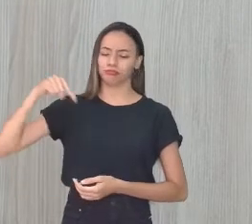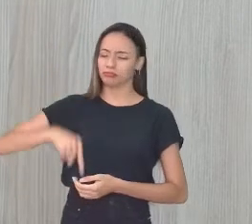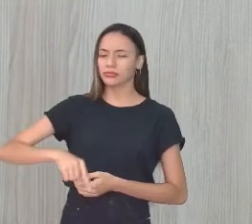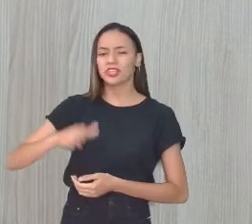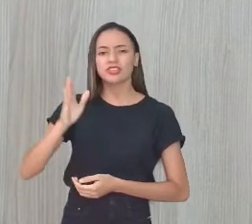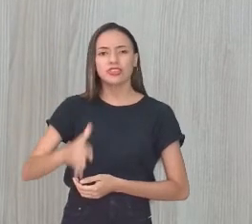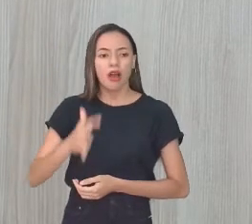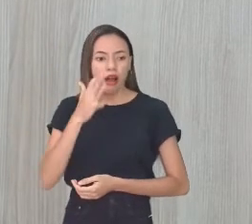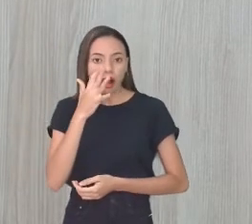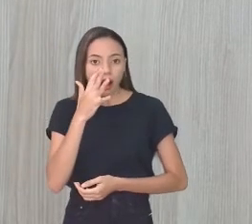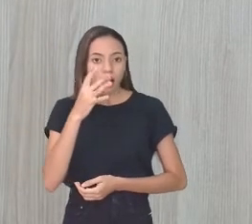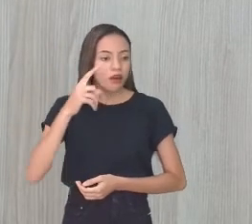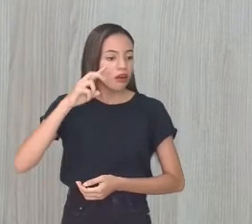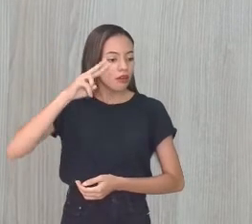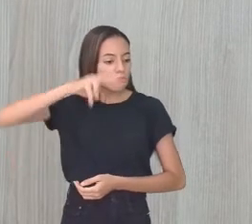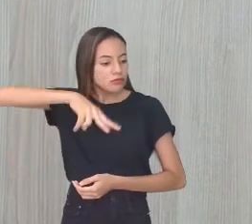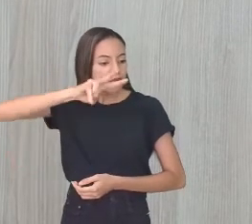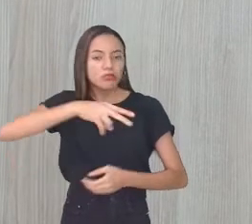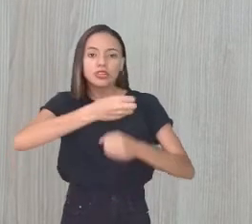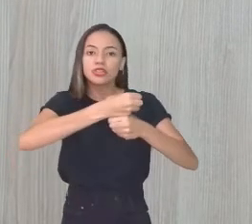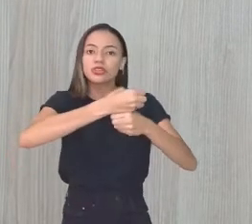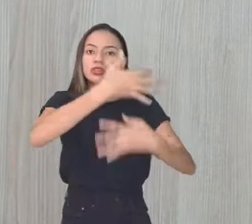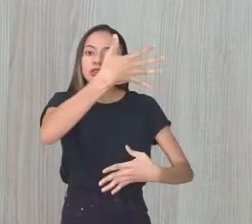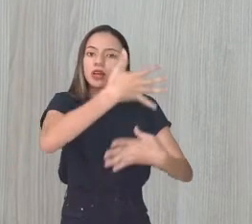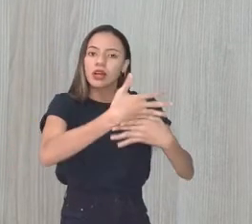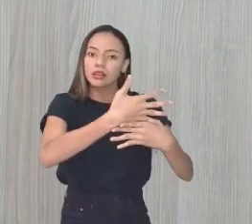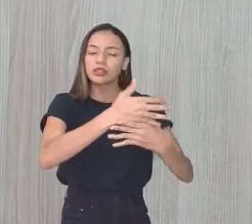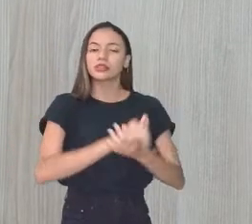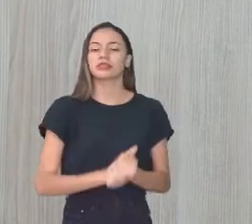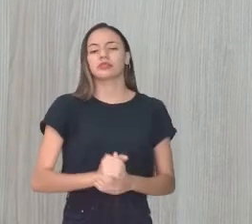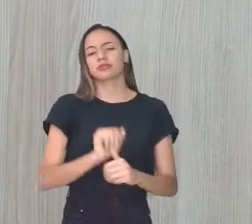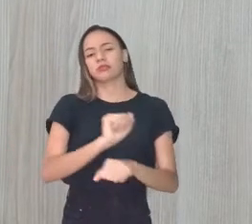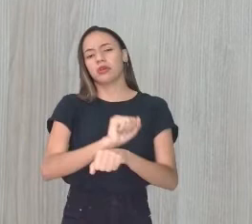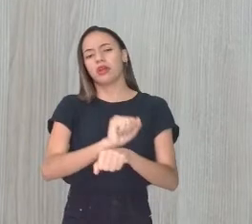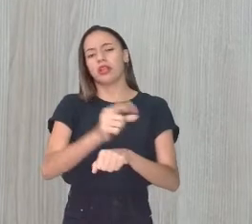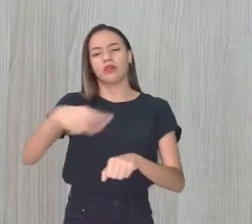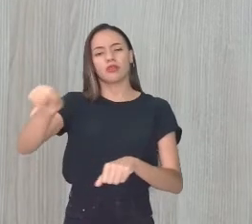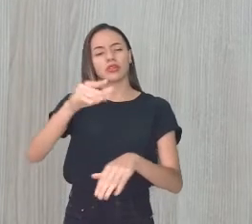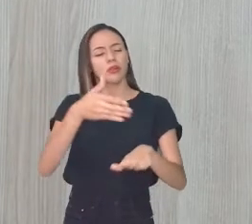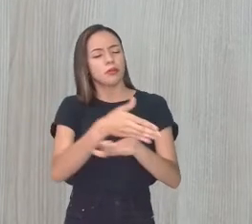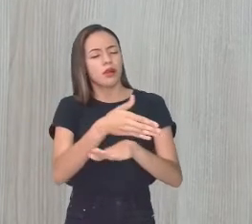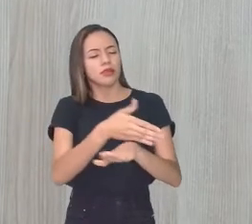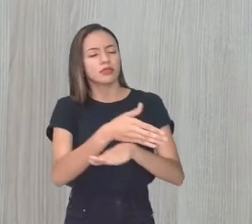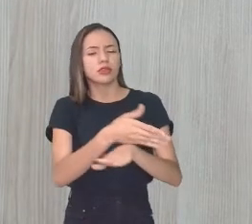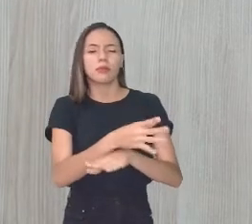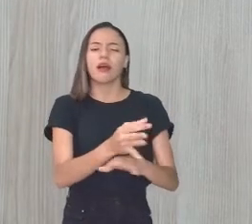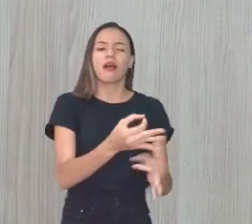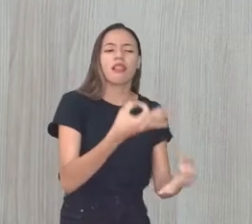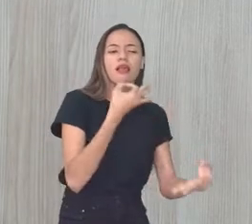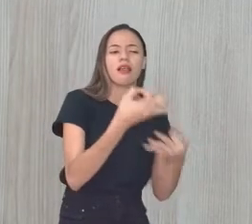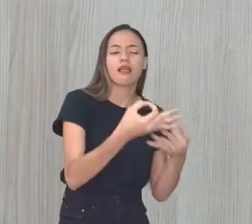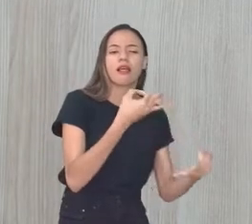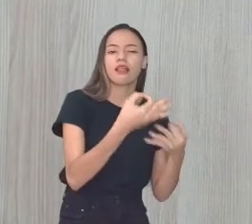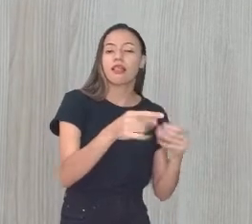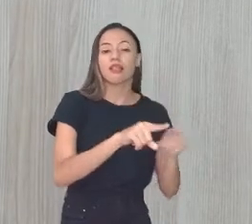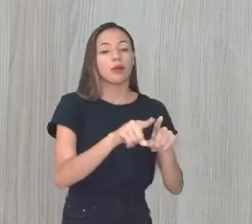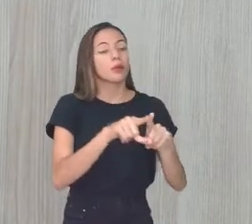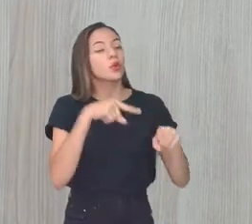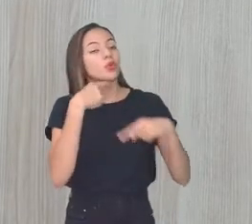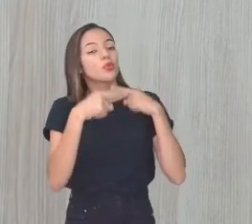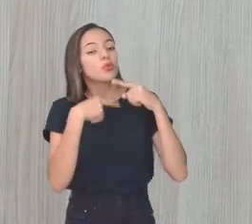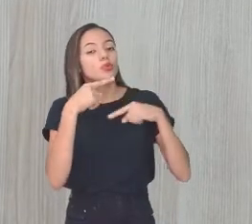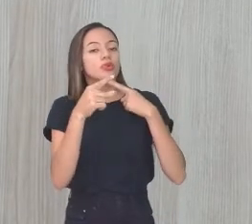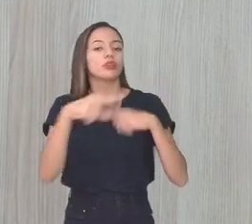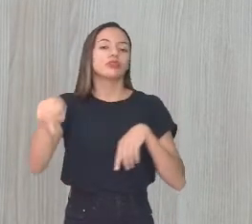ligadinha no chat para esperar a participação de vocês, os comentários, as dúvidas